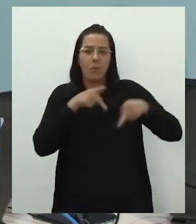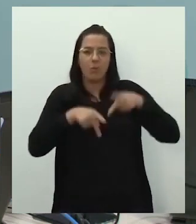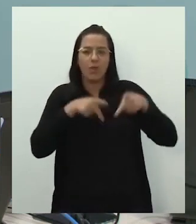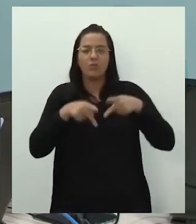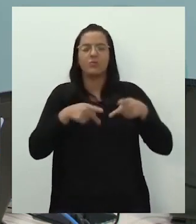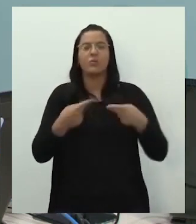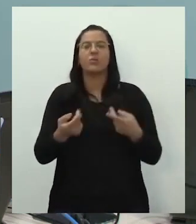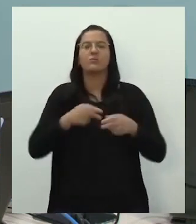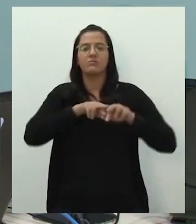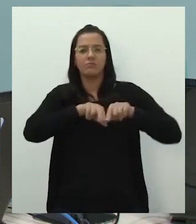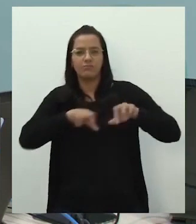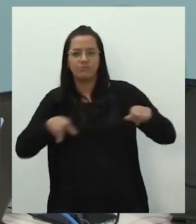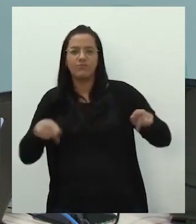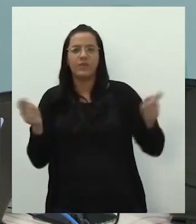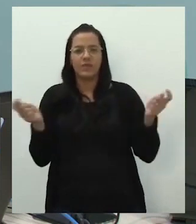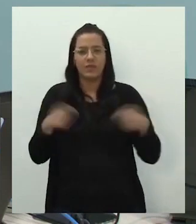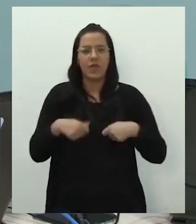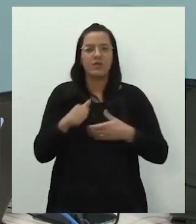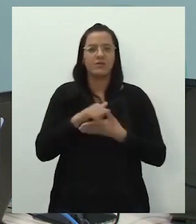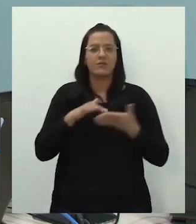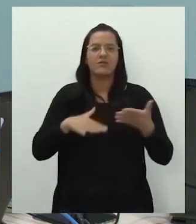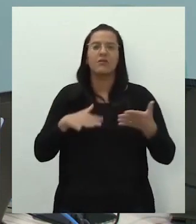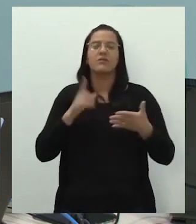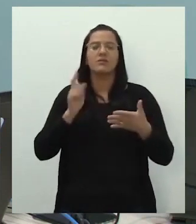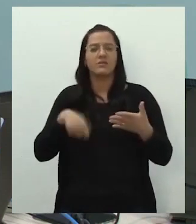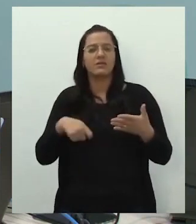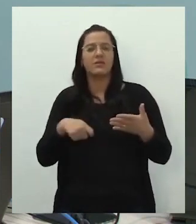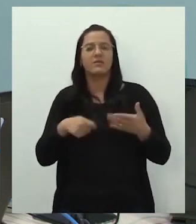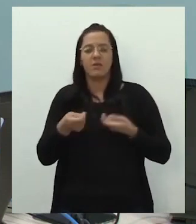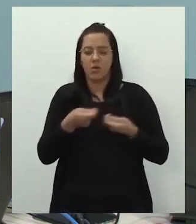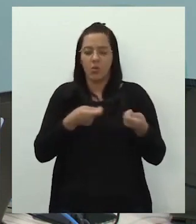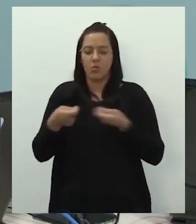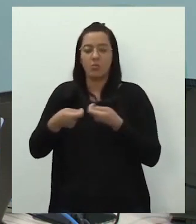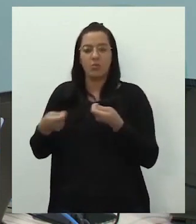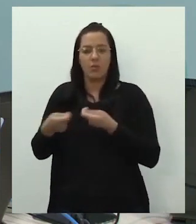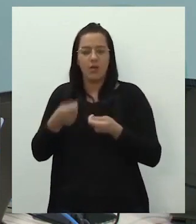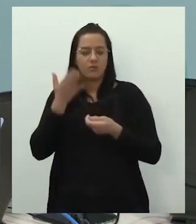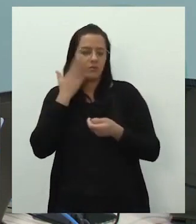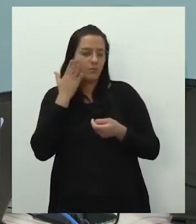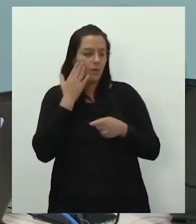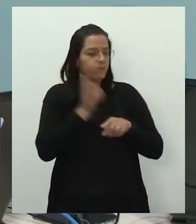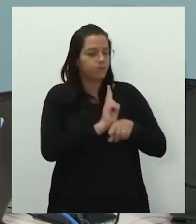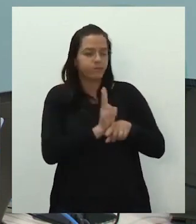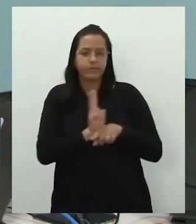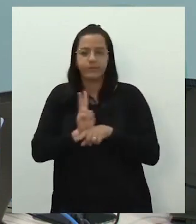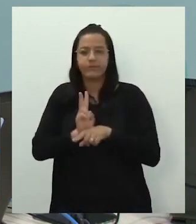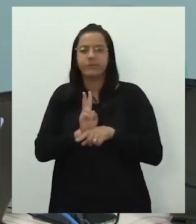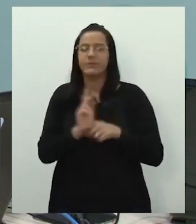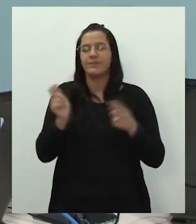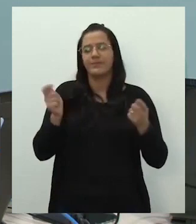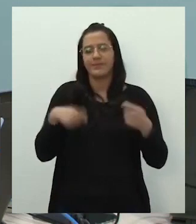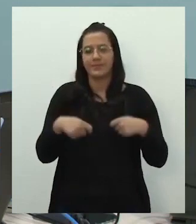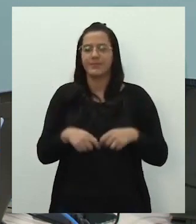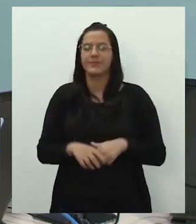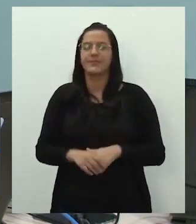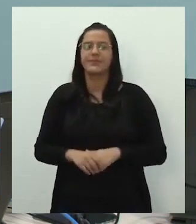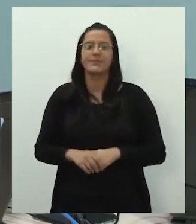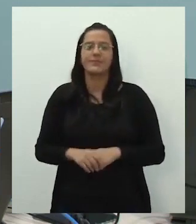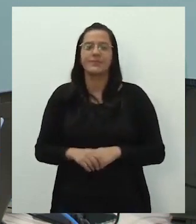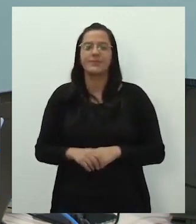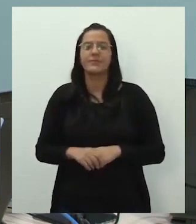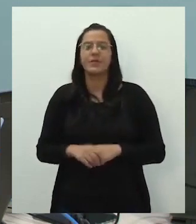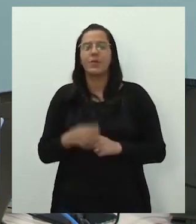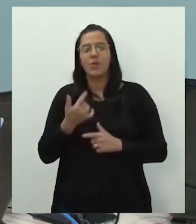Nessas atividades, o crescimento populacional ele pode ser controlado e aí pode ser estimado de alguma forma.